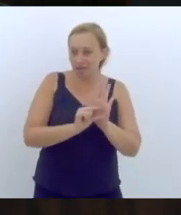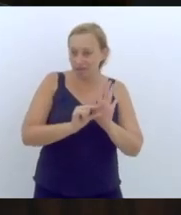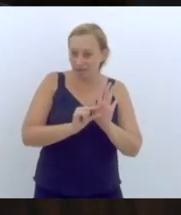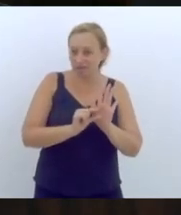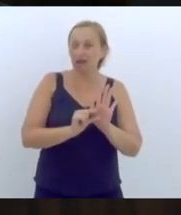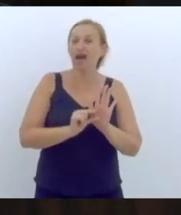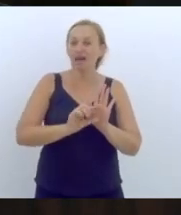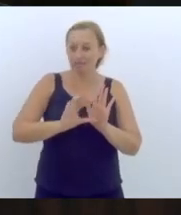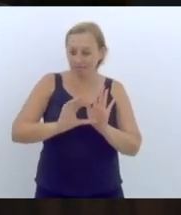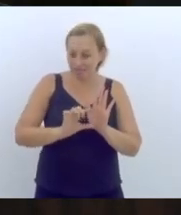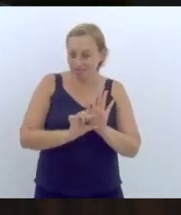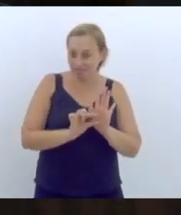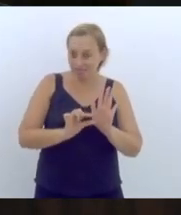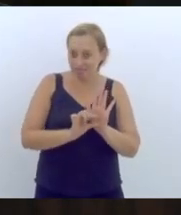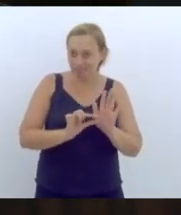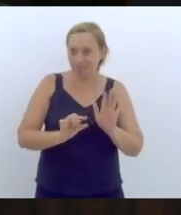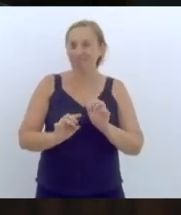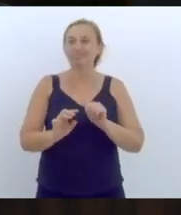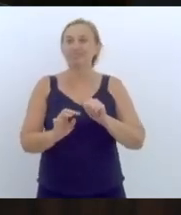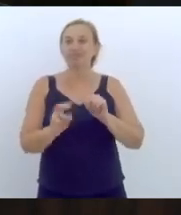retorna às comissões técnicas.